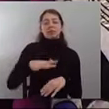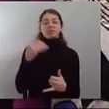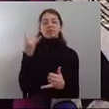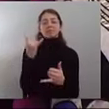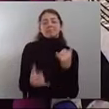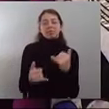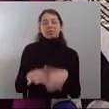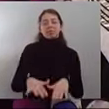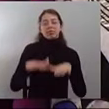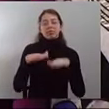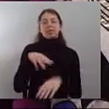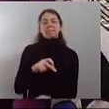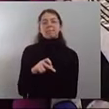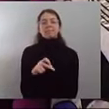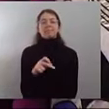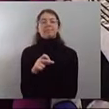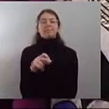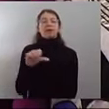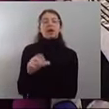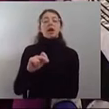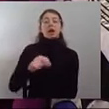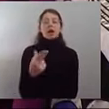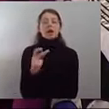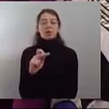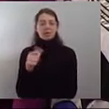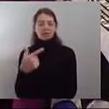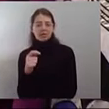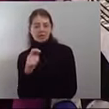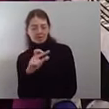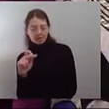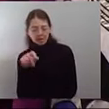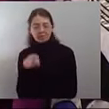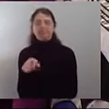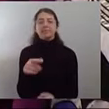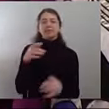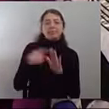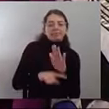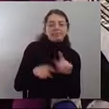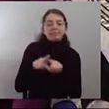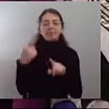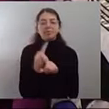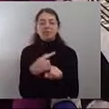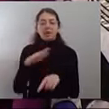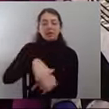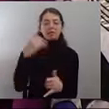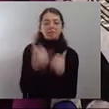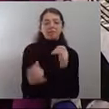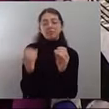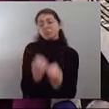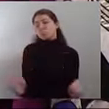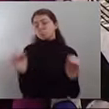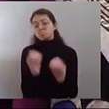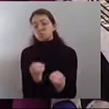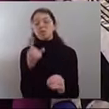Master Plan. Este é um município que não preparou nenhuma medida de proteção das áreas ameaçadas, as CAVs, nem promoveu nenhum mecanismo de